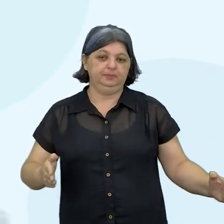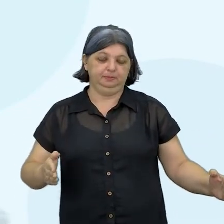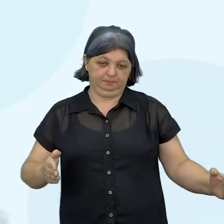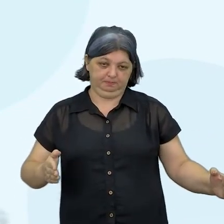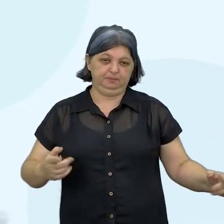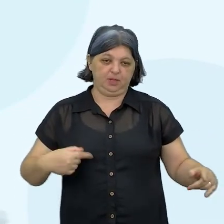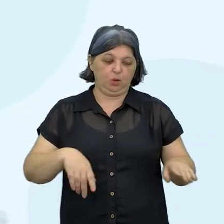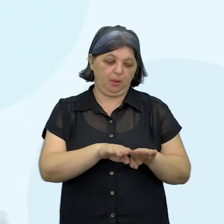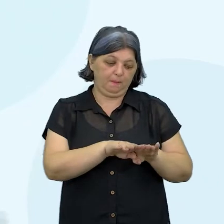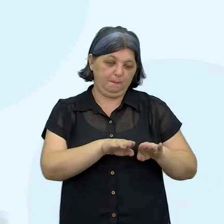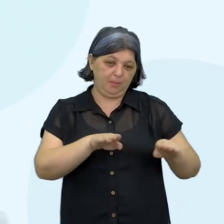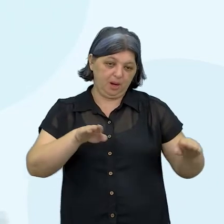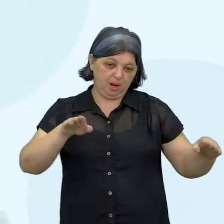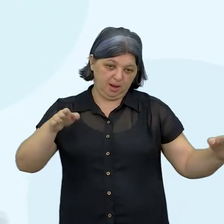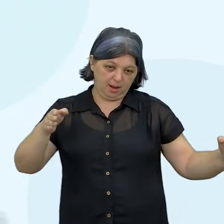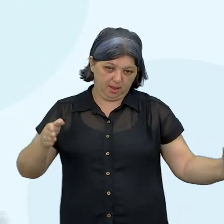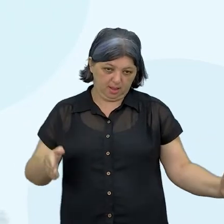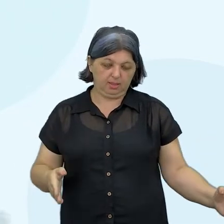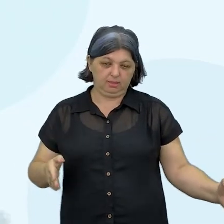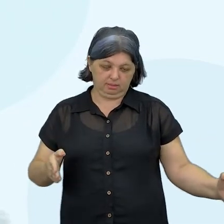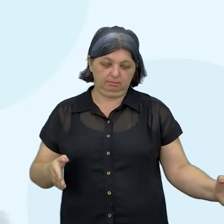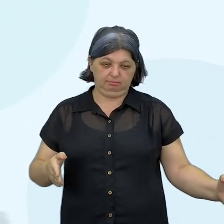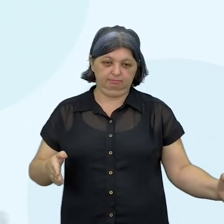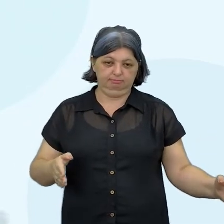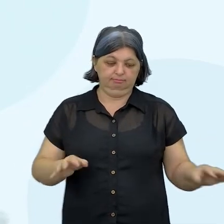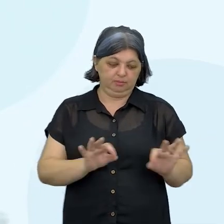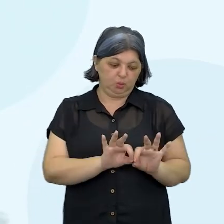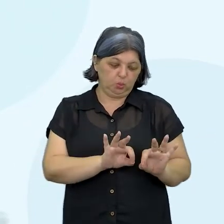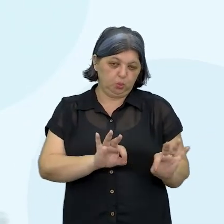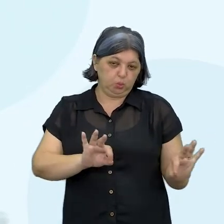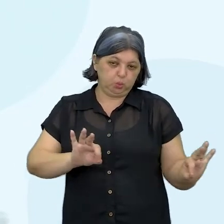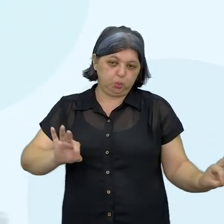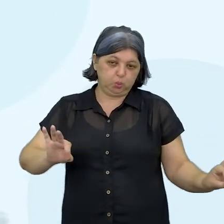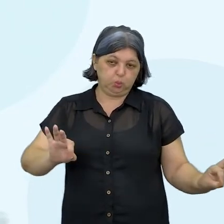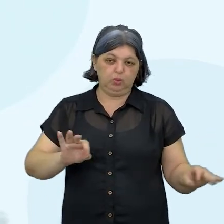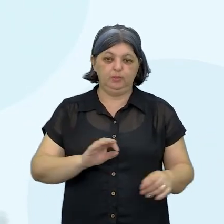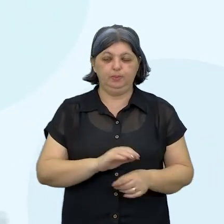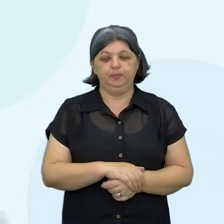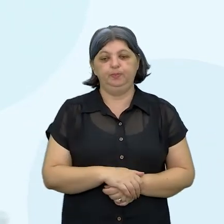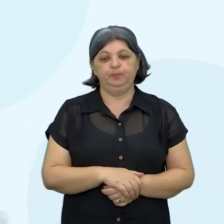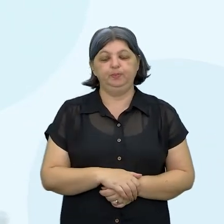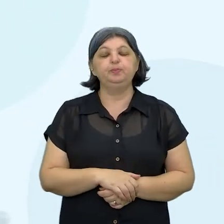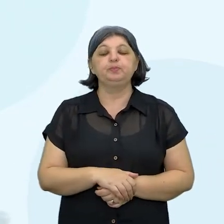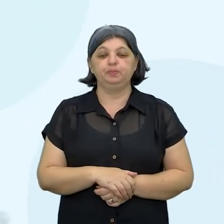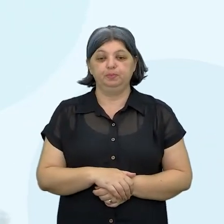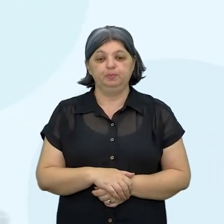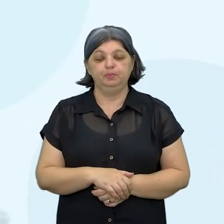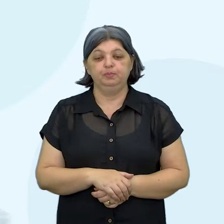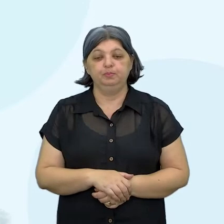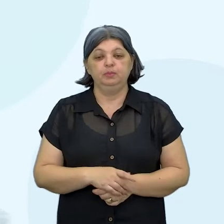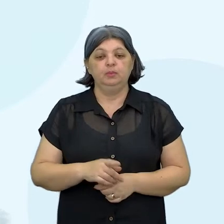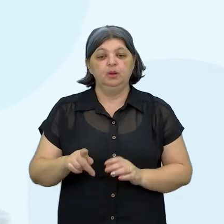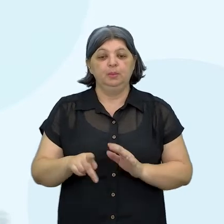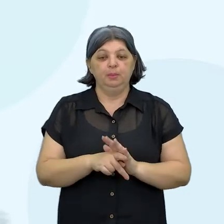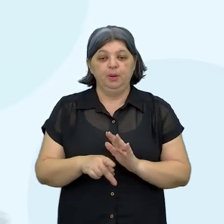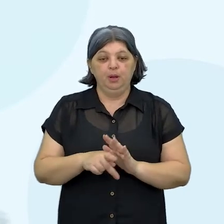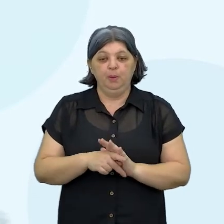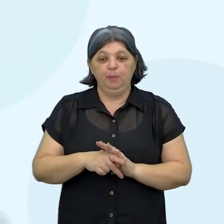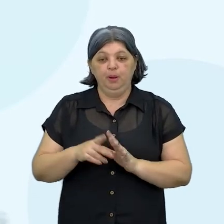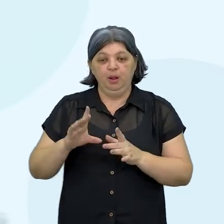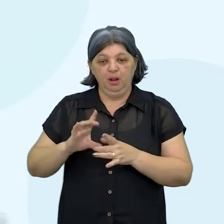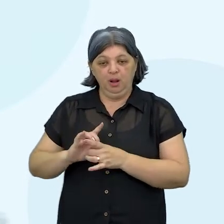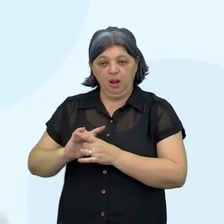bancada, desculpa, banqueta é onde você senta, bancada é onde você se apoia, tá? Uma bancada com uma abertura aqui para